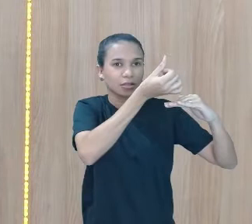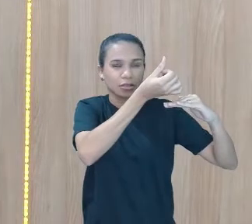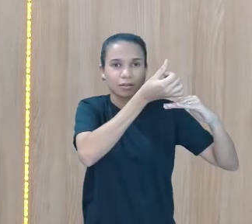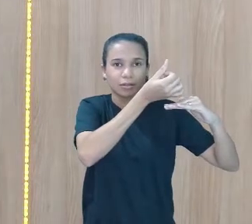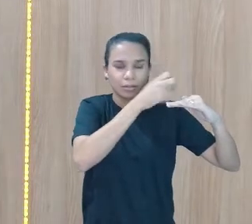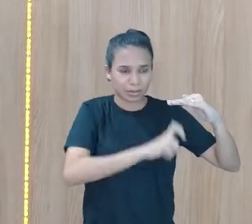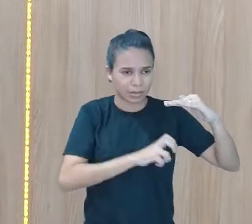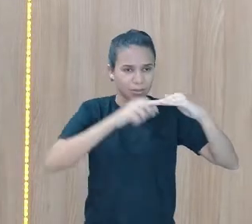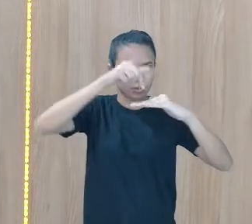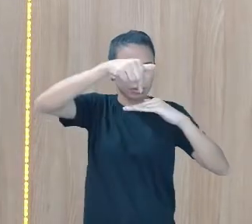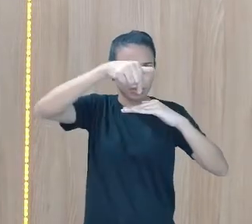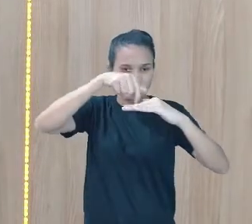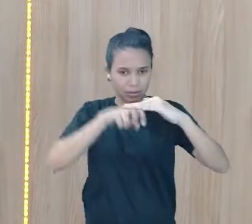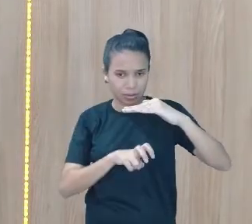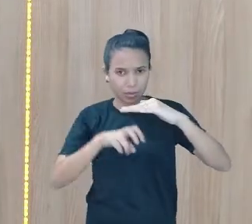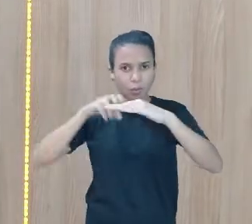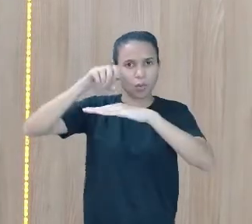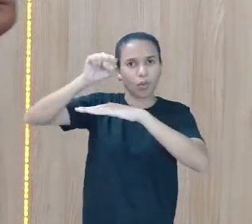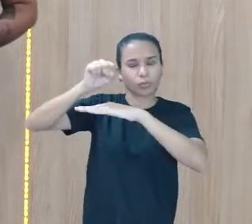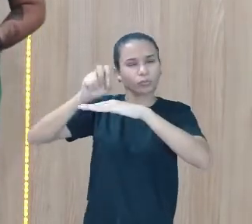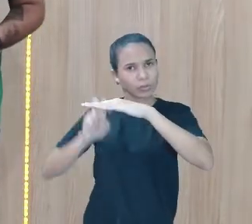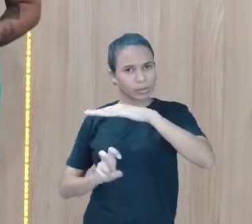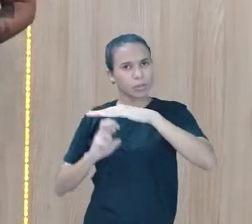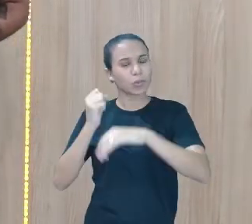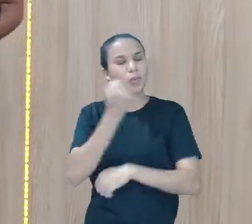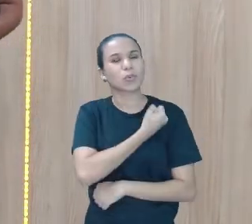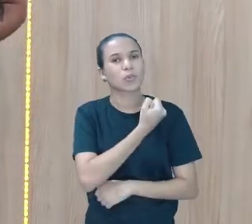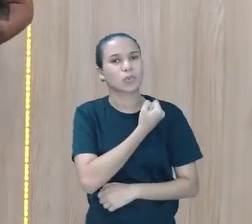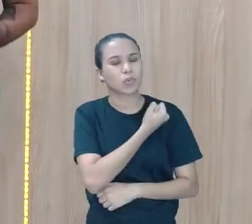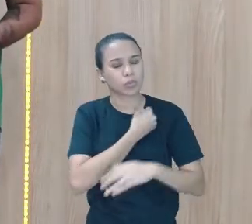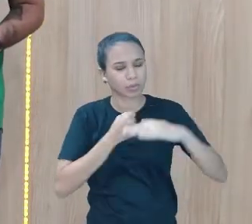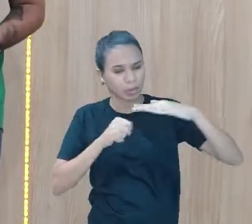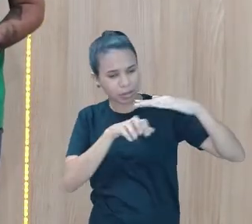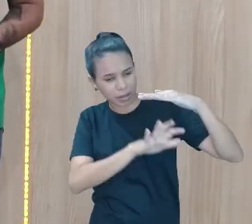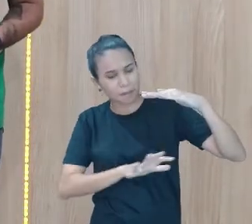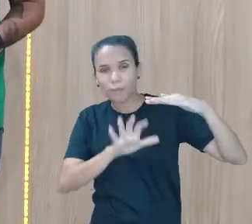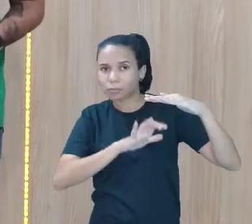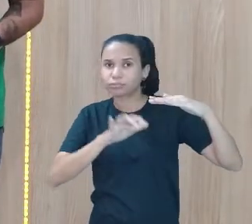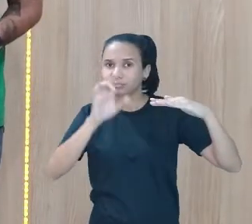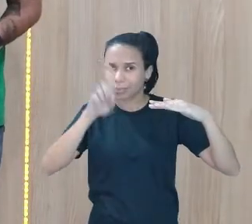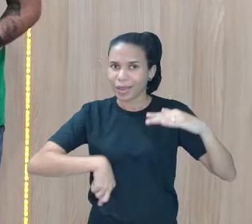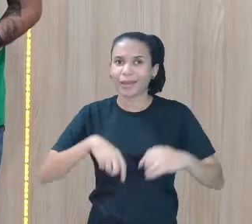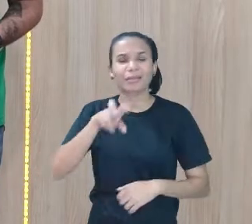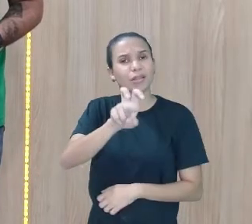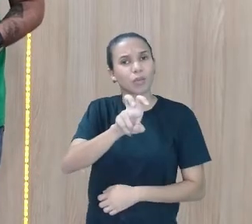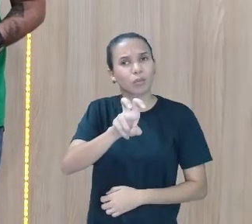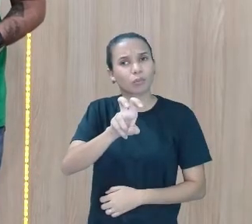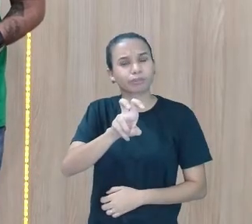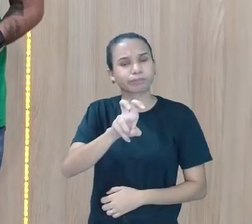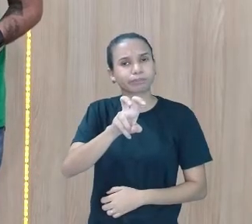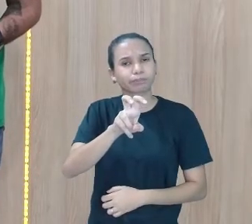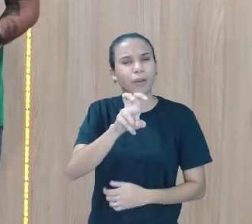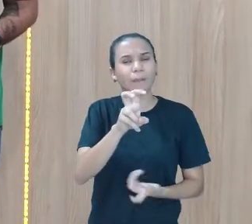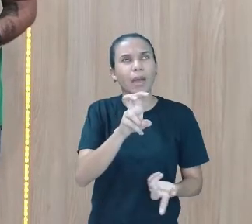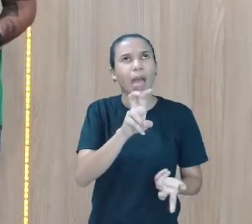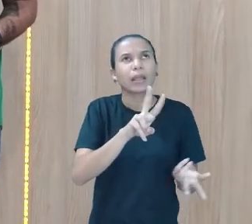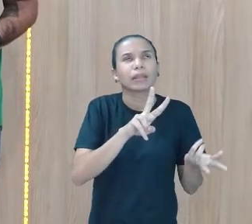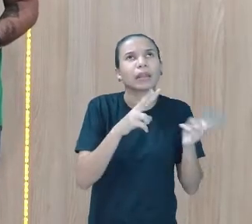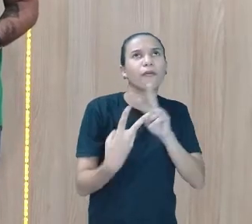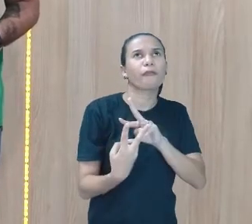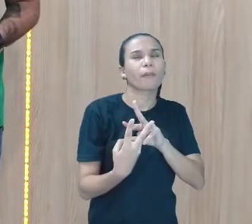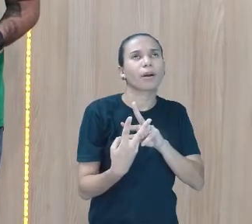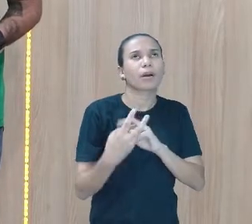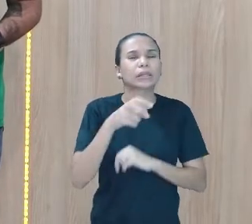7 sobre 5 e 8 sobre 5, o número de baixo, ou seja, o numerador, é 5. Para eu transformar